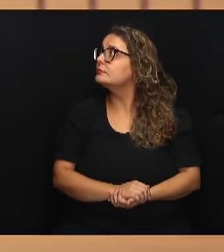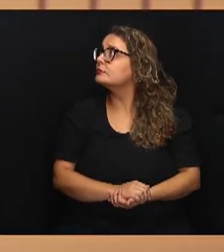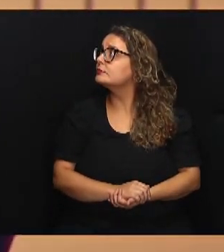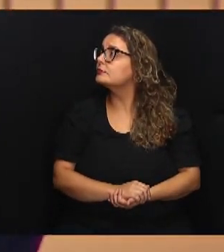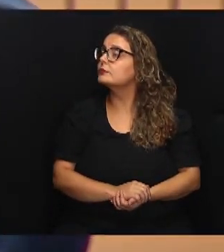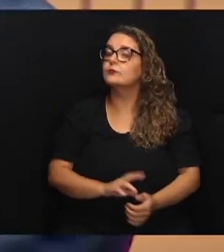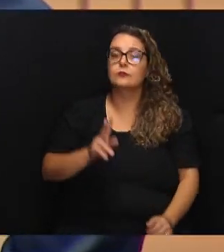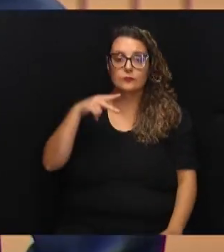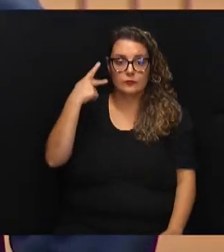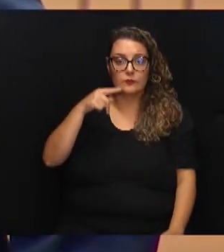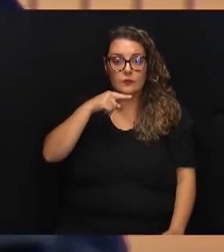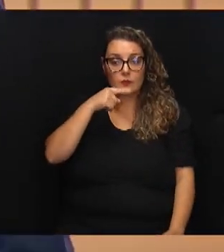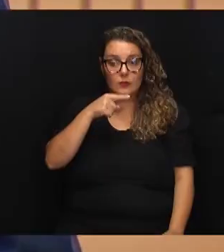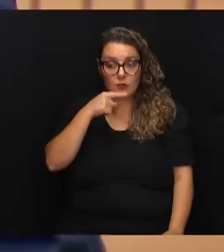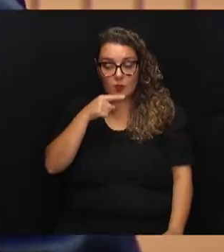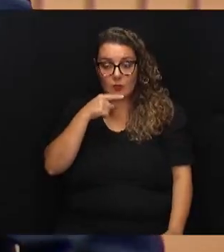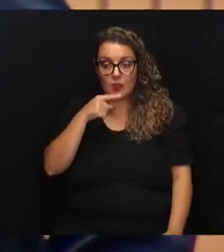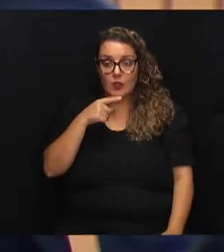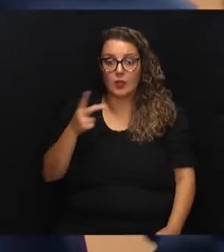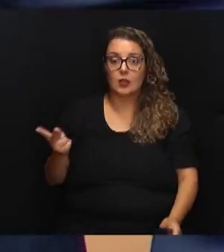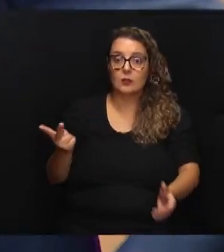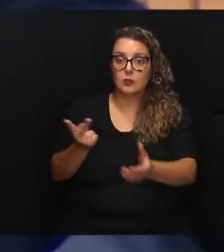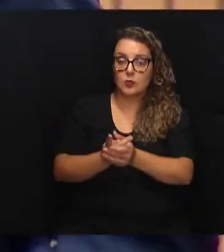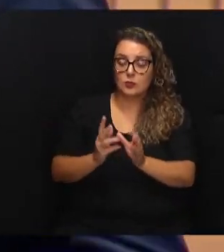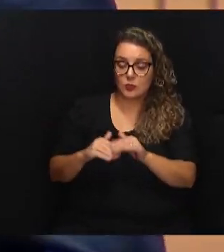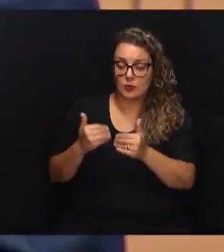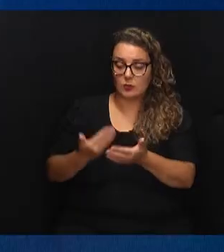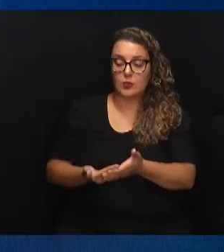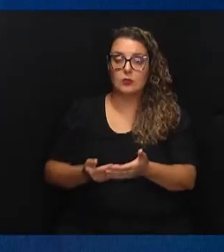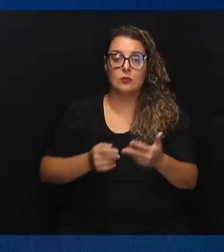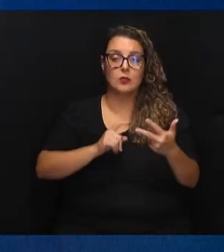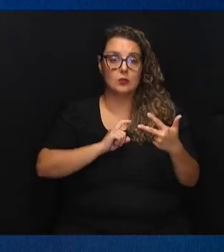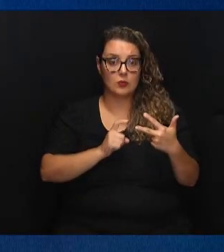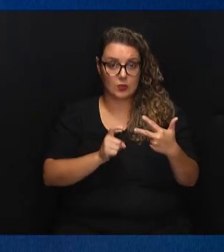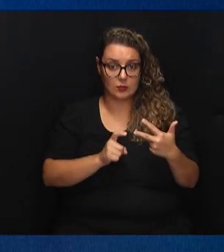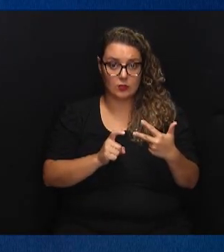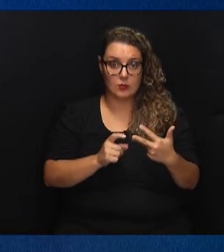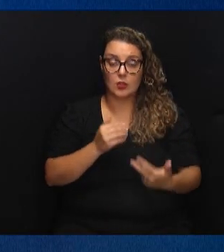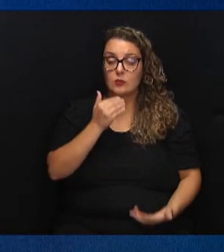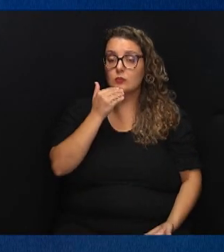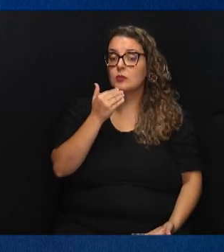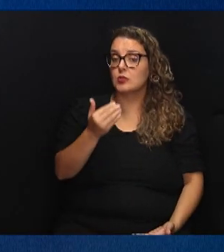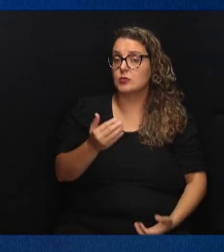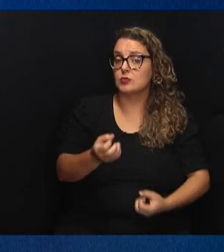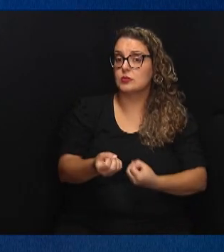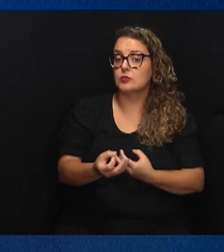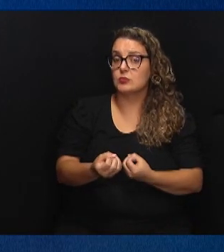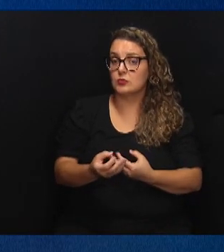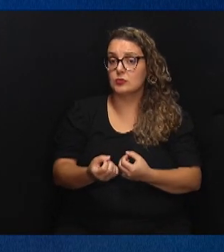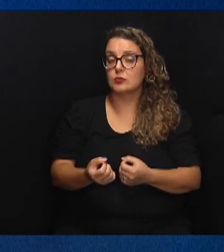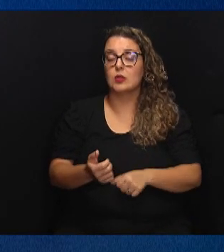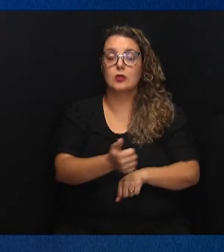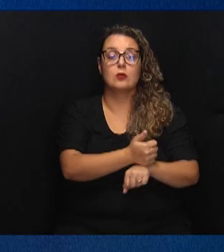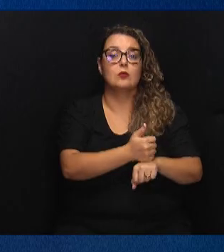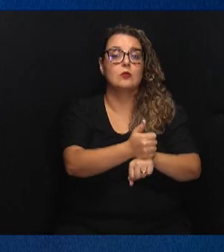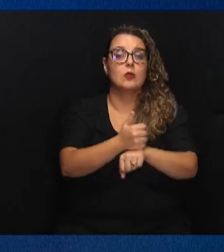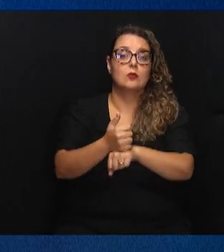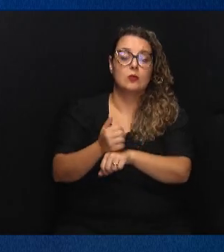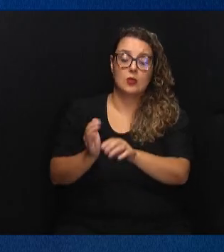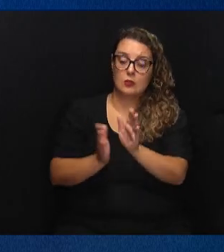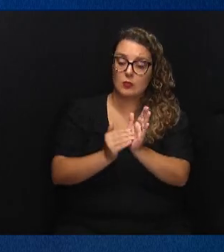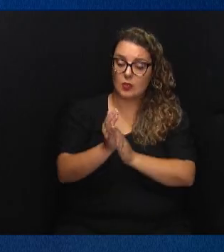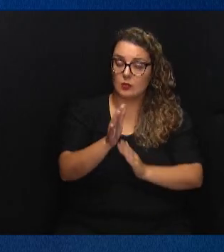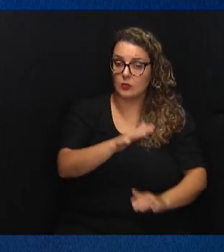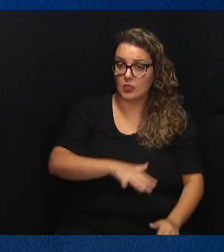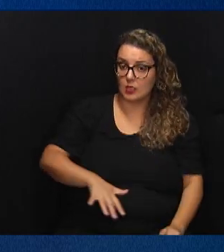O vereador Eduardo Magoga protocolou um requerimento ao Executivo solicitando informações sobre os profissionais concursados da